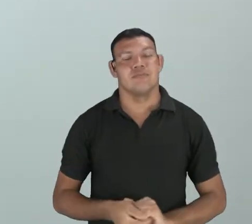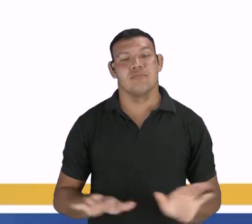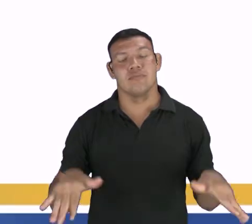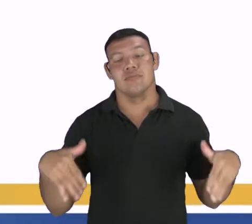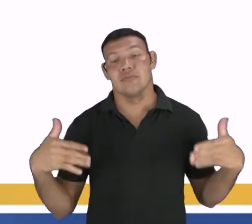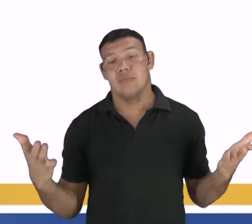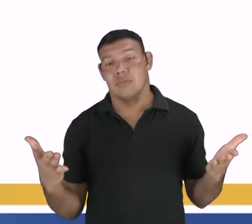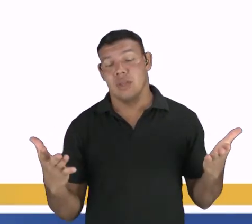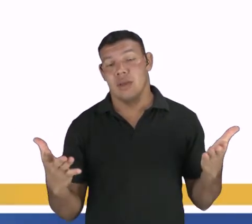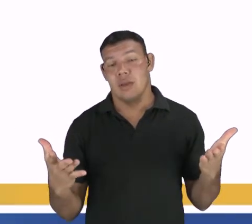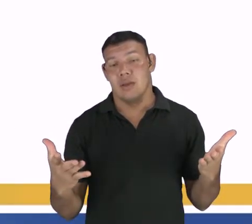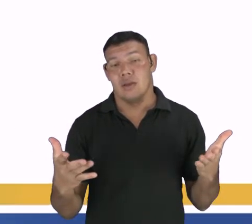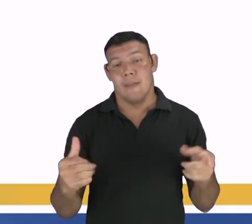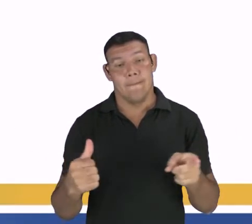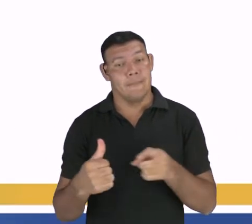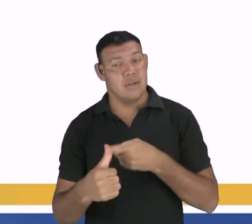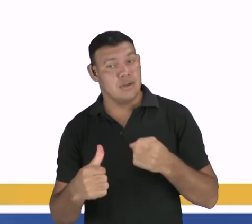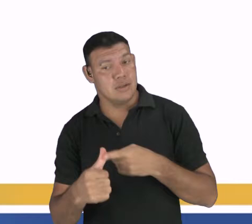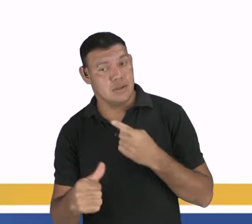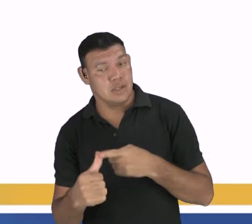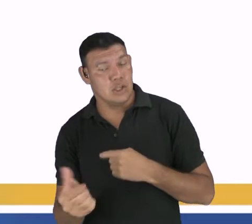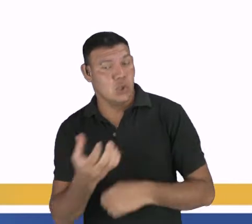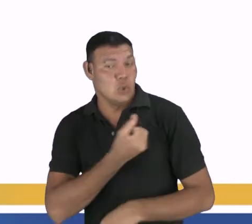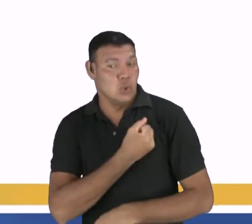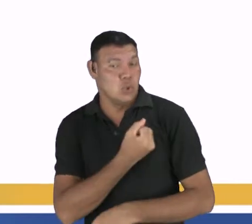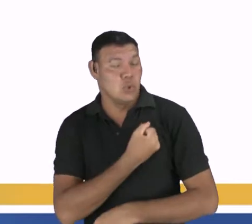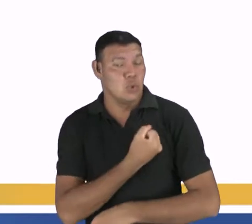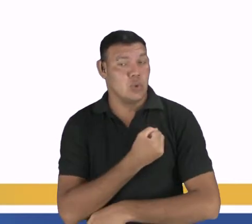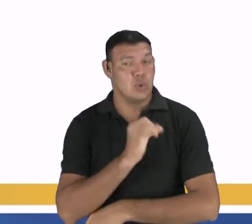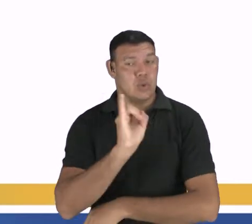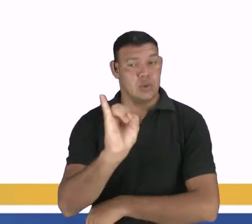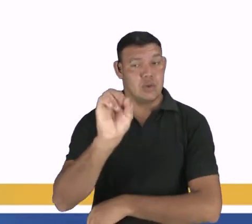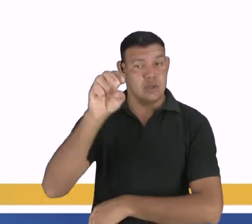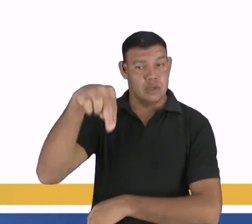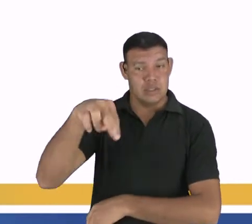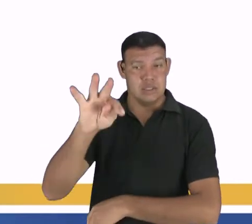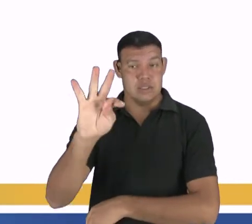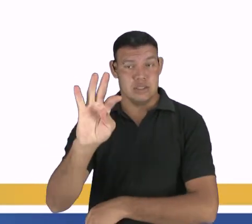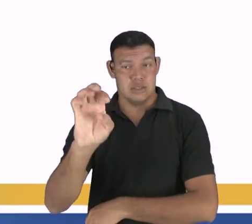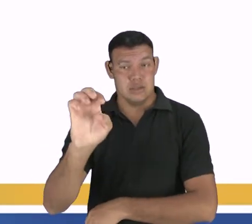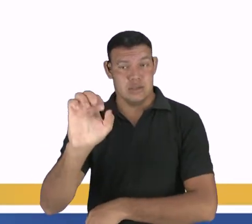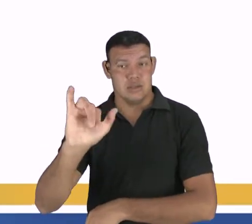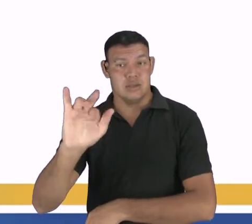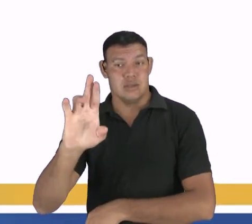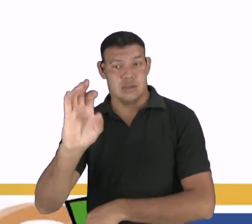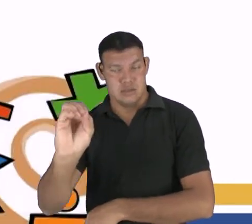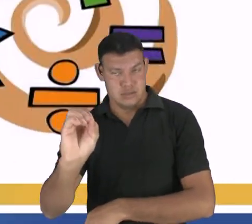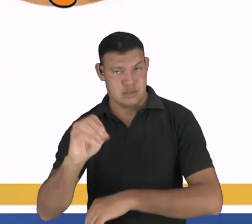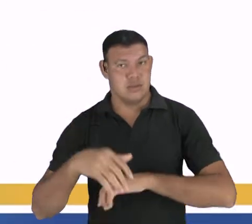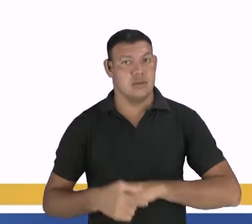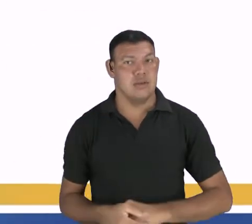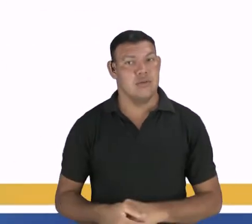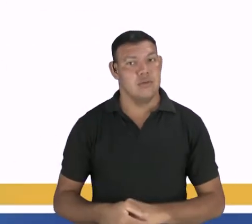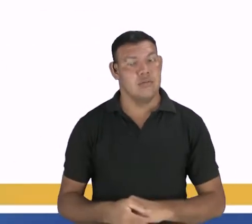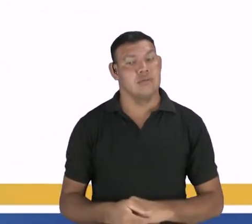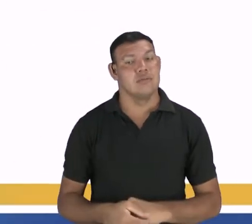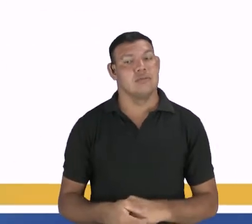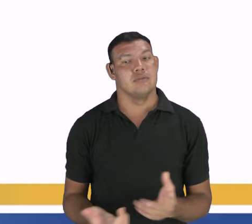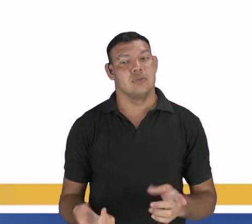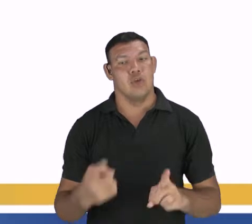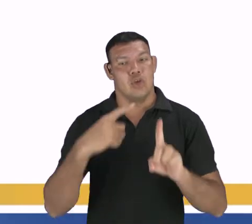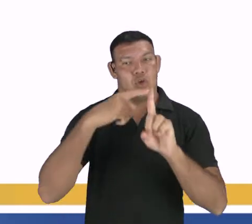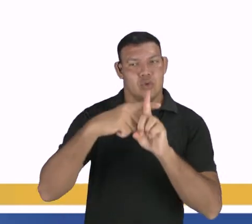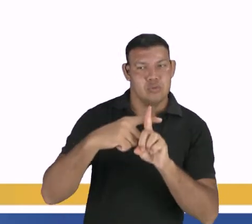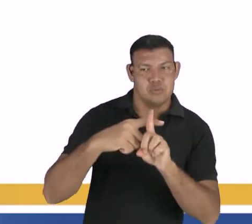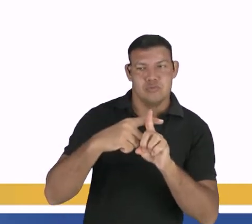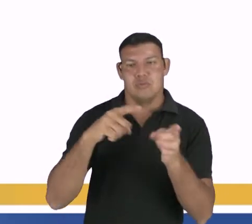Bom, falaremos primeiro aí sobre números inteiros, né? Então, antes de tratarmos das operações com inteiros, né,